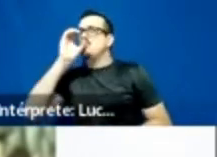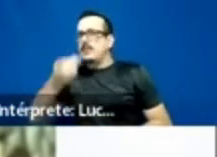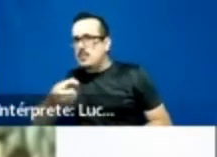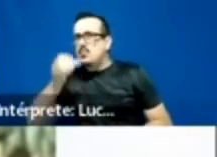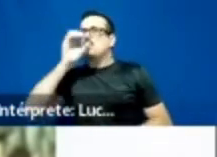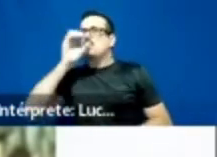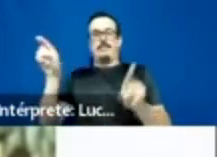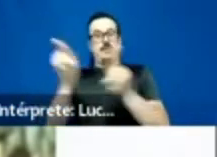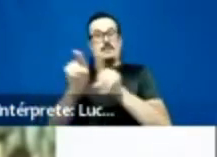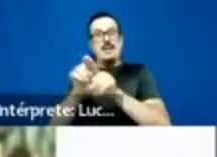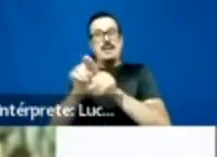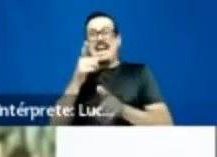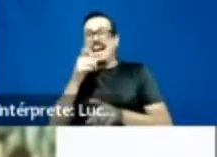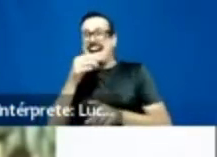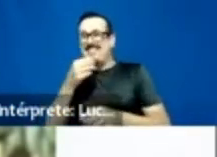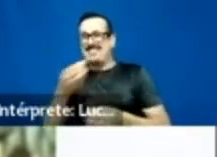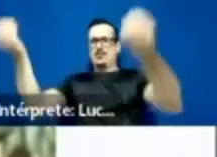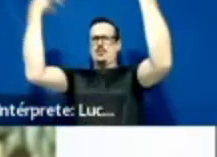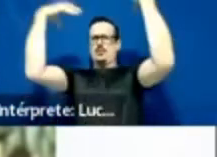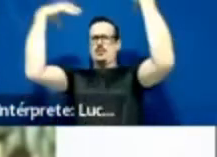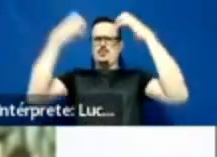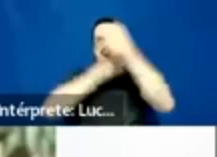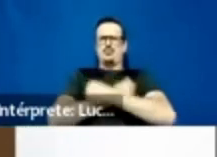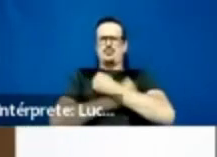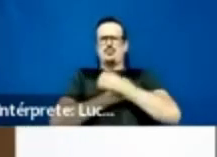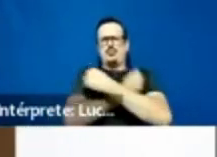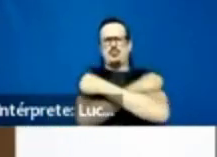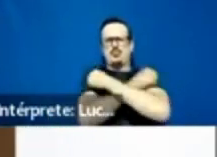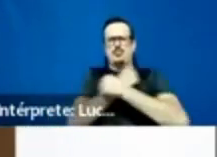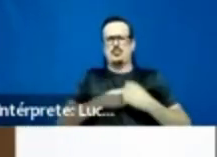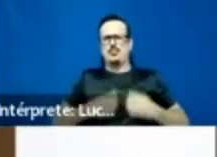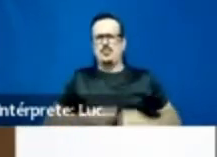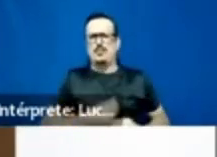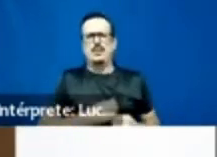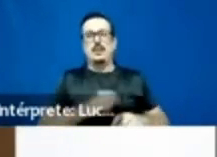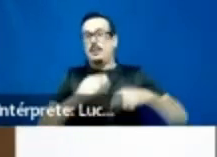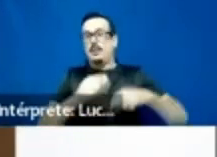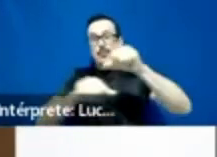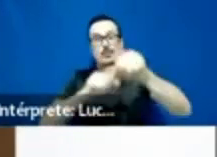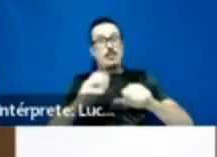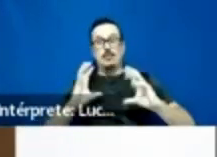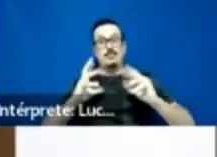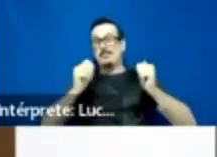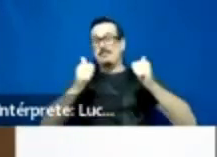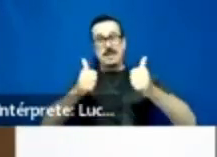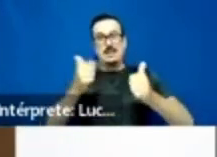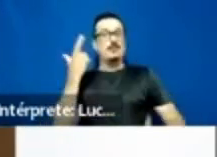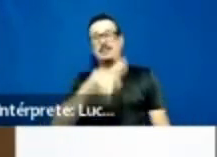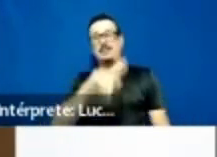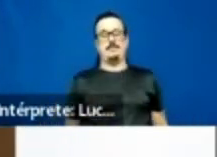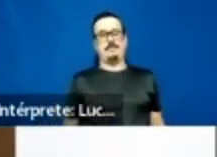tratada magneticamente, e olha o resultado posterior, né? Neste outro caso que eu quero trazer para